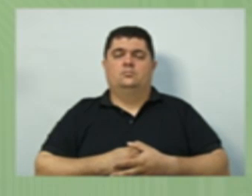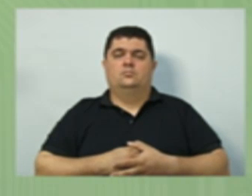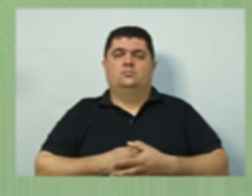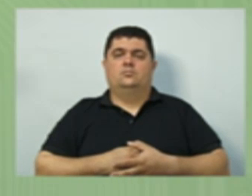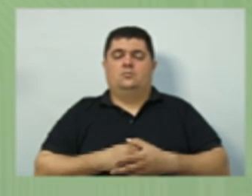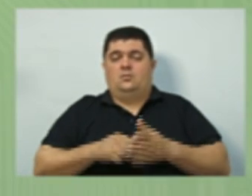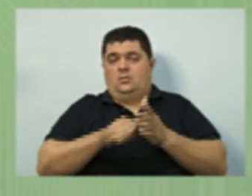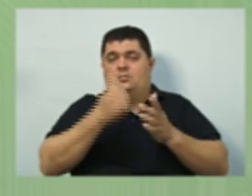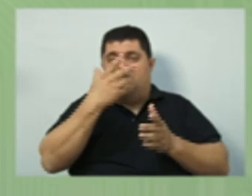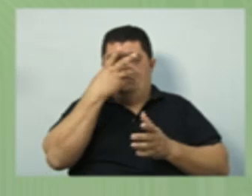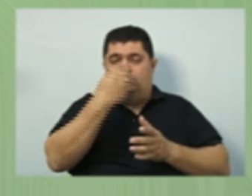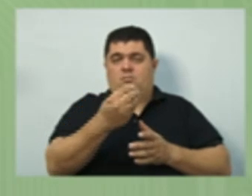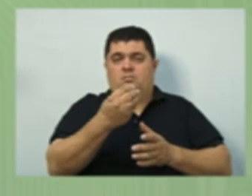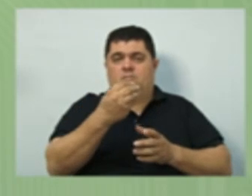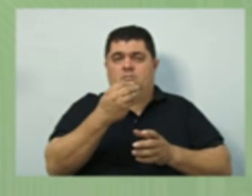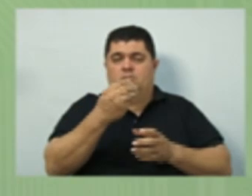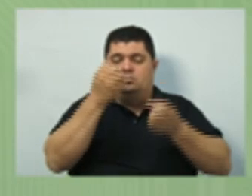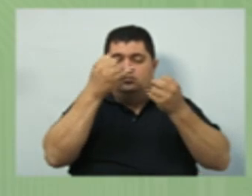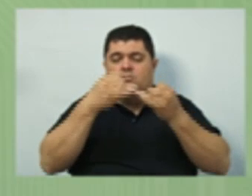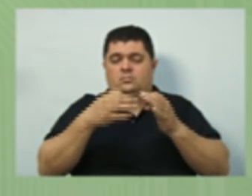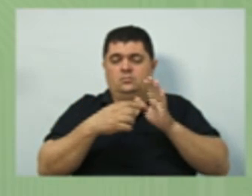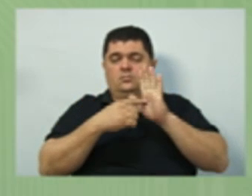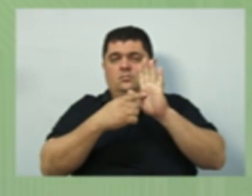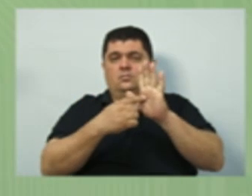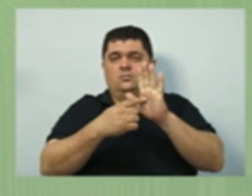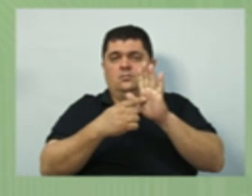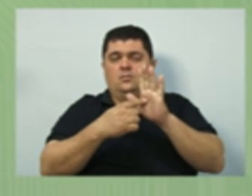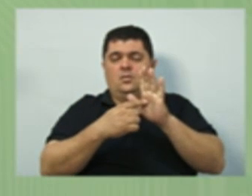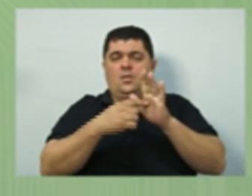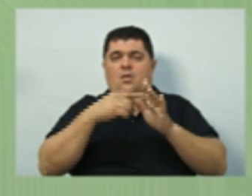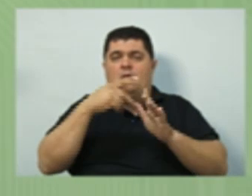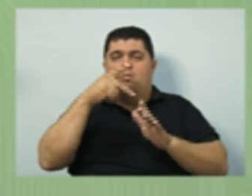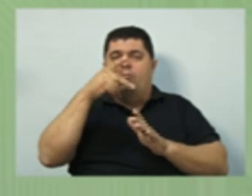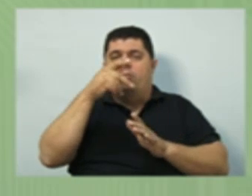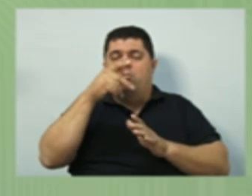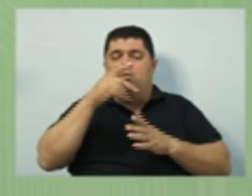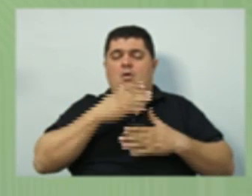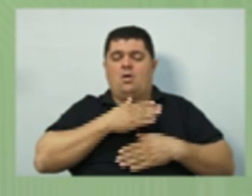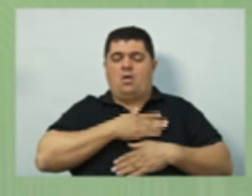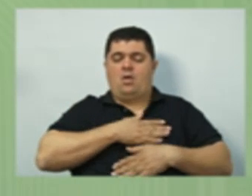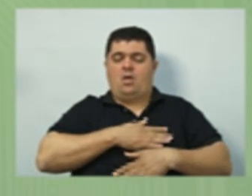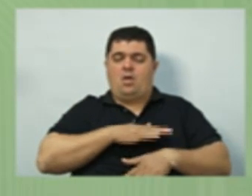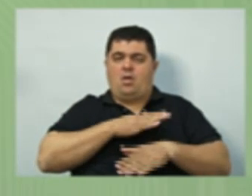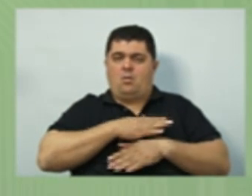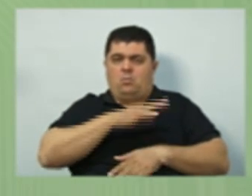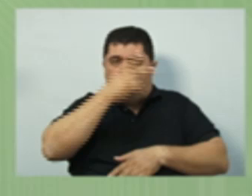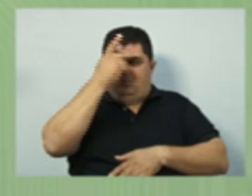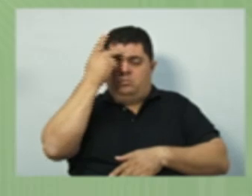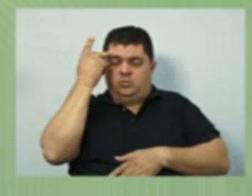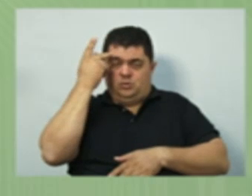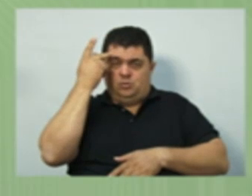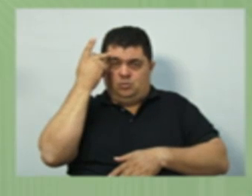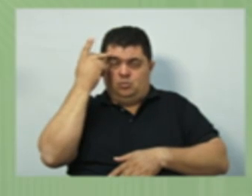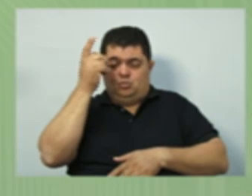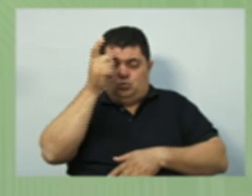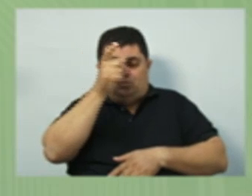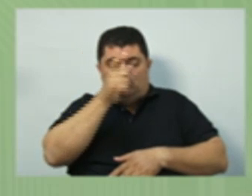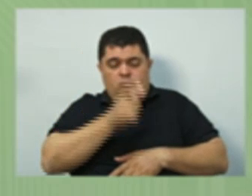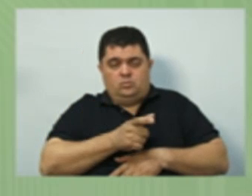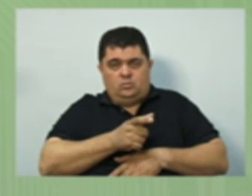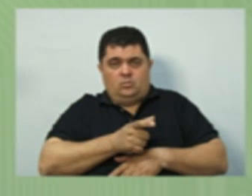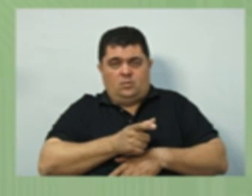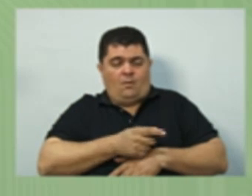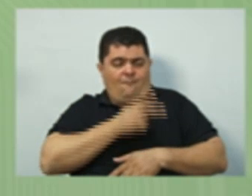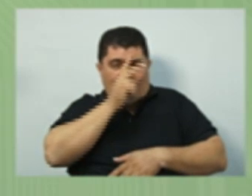primeiras figuras expressam uma ação passiva, em que o elemento físico é